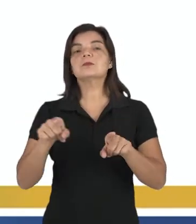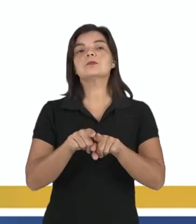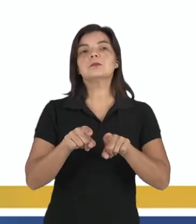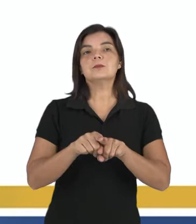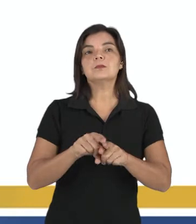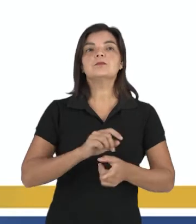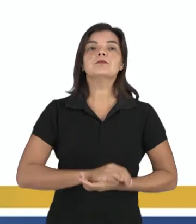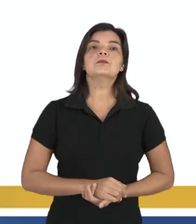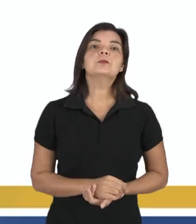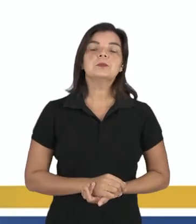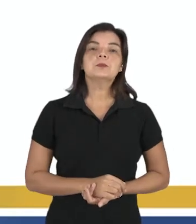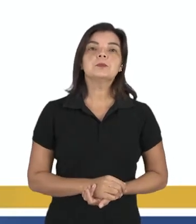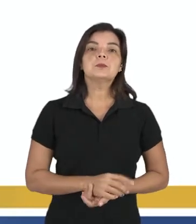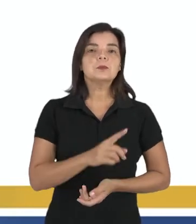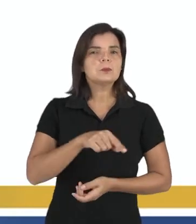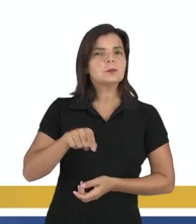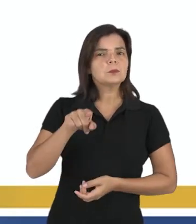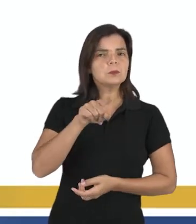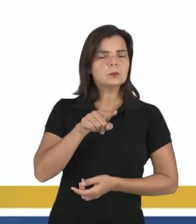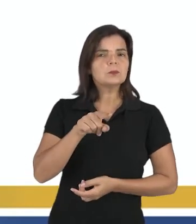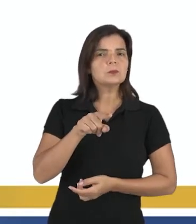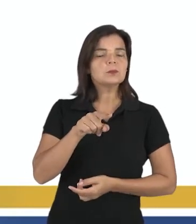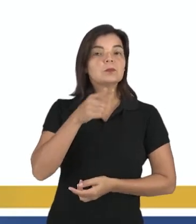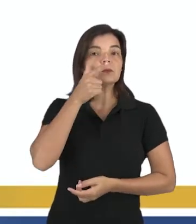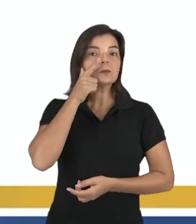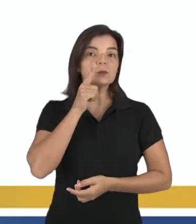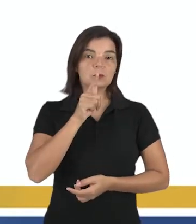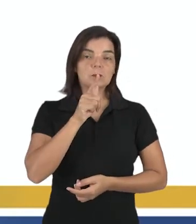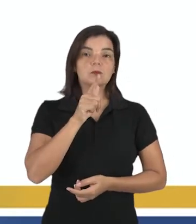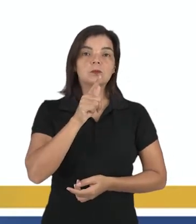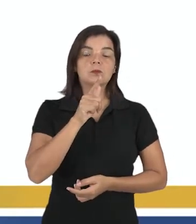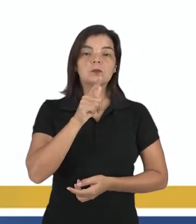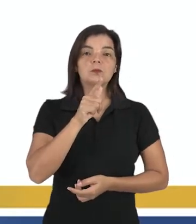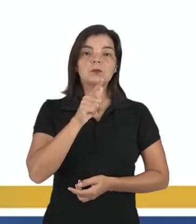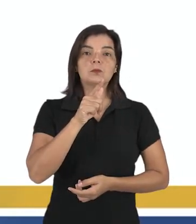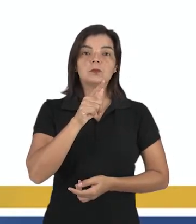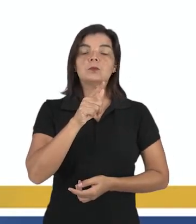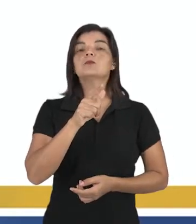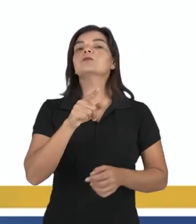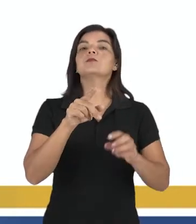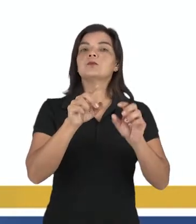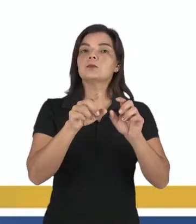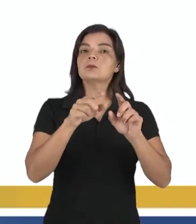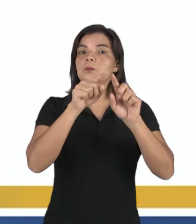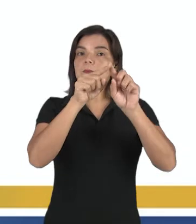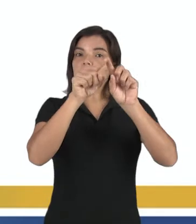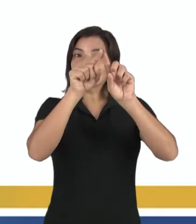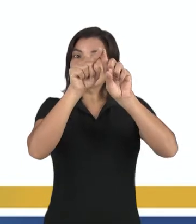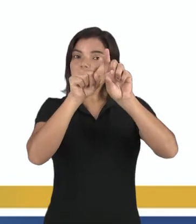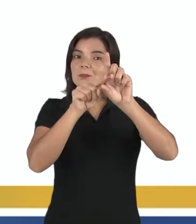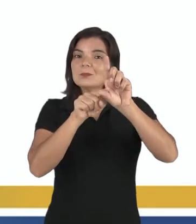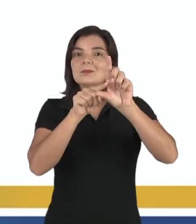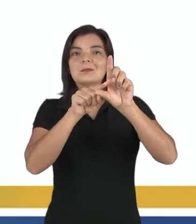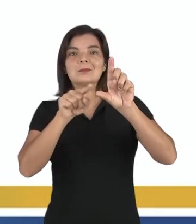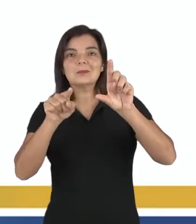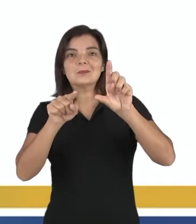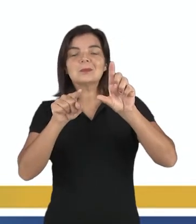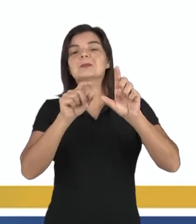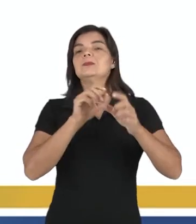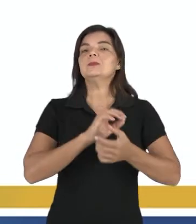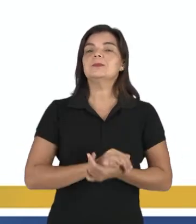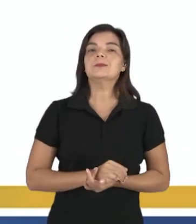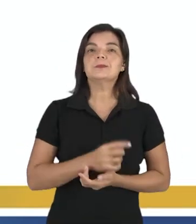termo. Quando você consegue transpor essa situação para o gráfico, ela vai ficar da seguinte